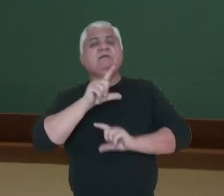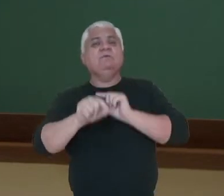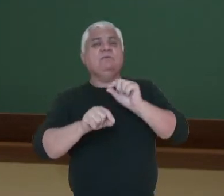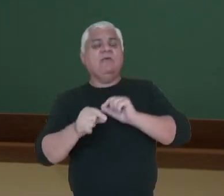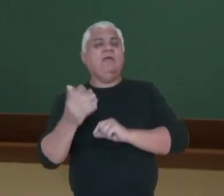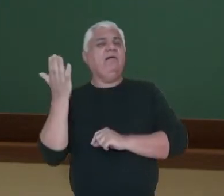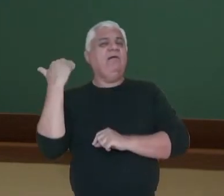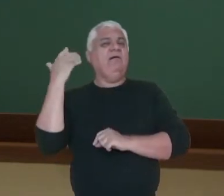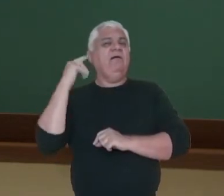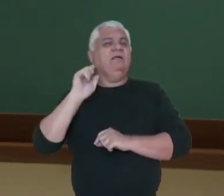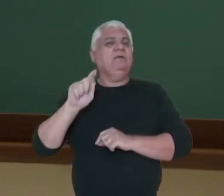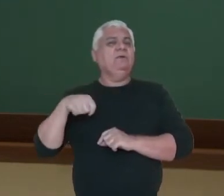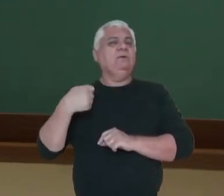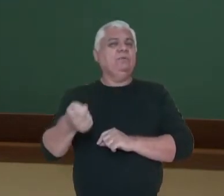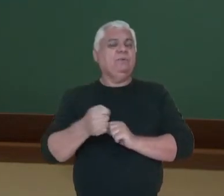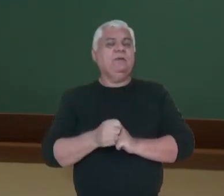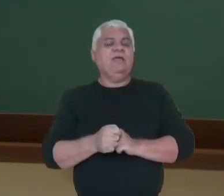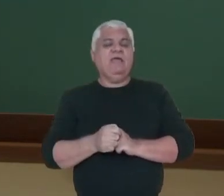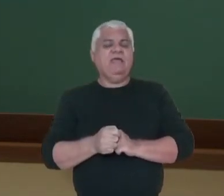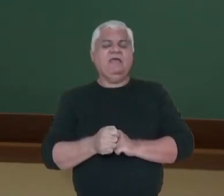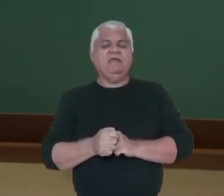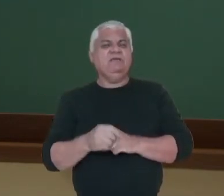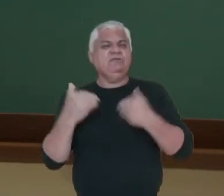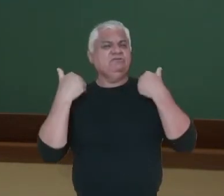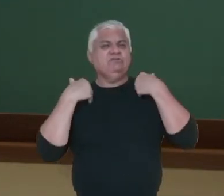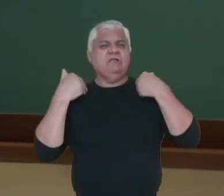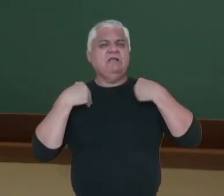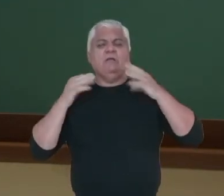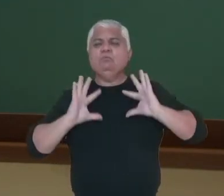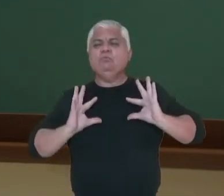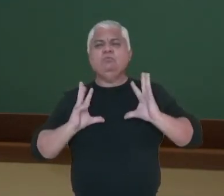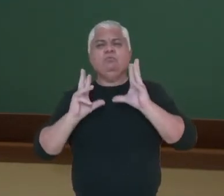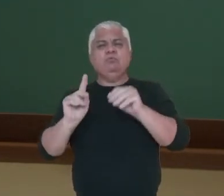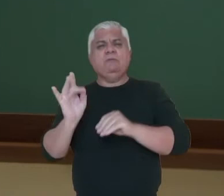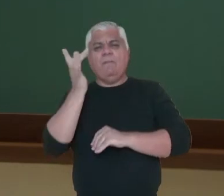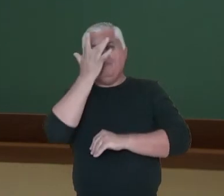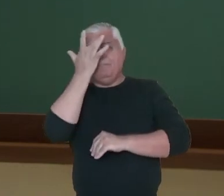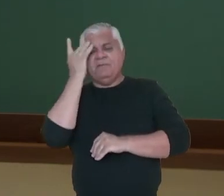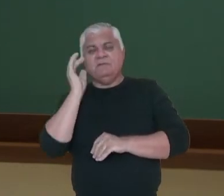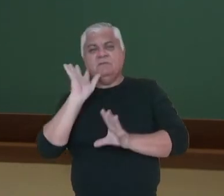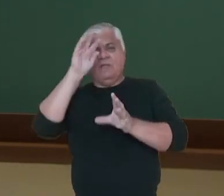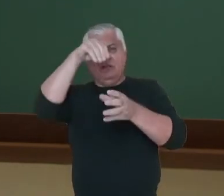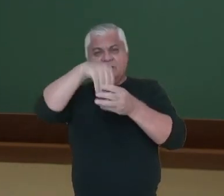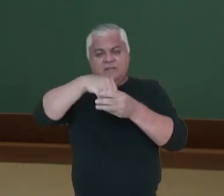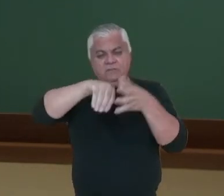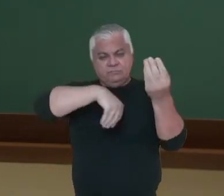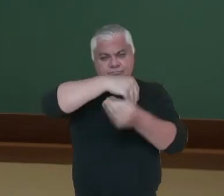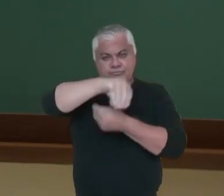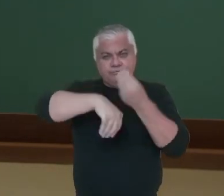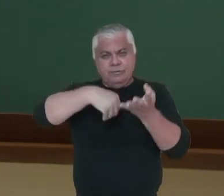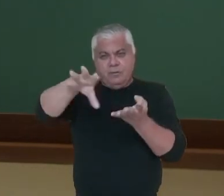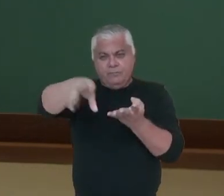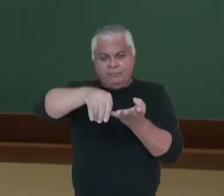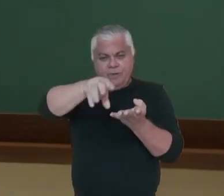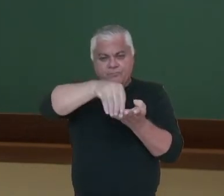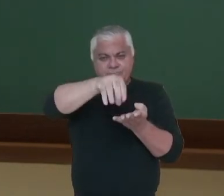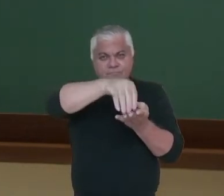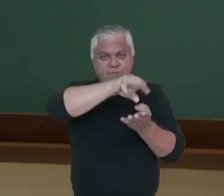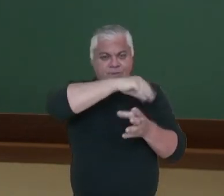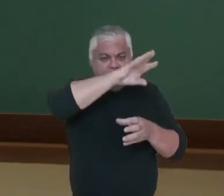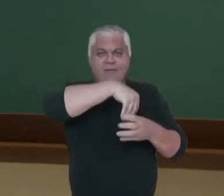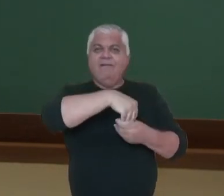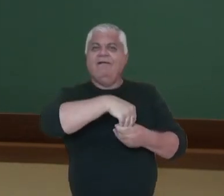chamávamos de ginástica para todos. Ela inclui vários elementos de diversas ginásticas numa forma